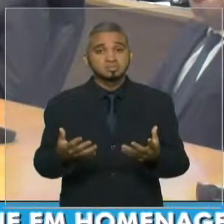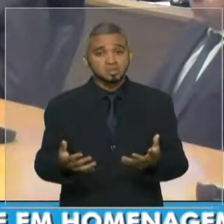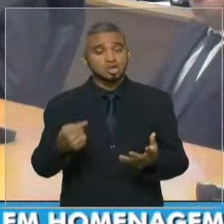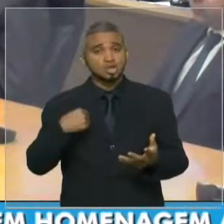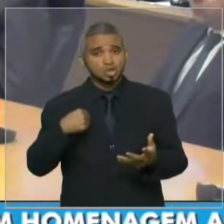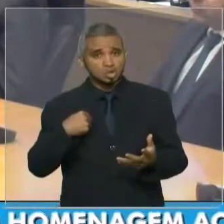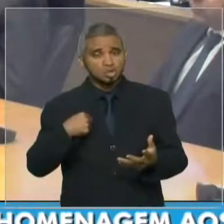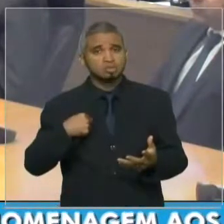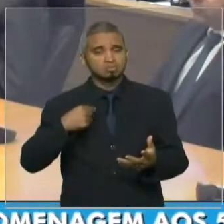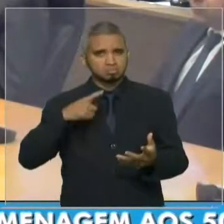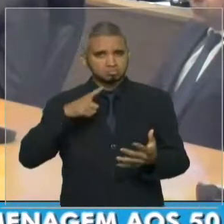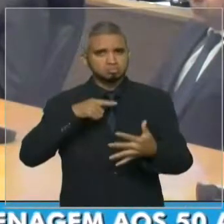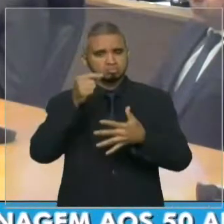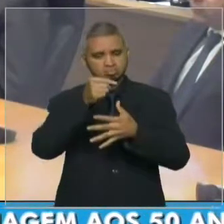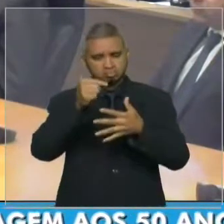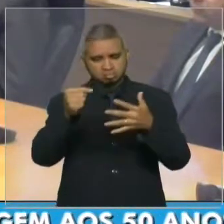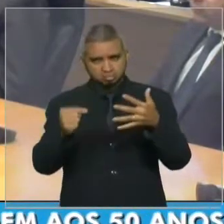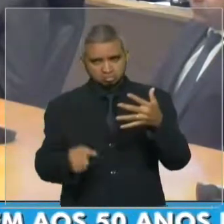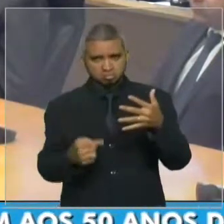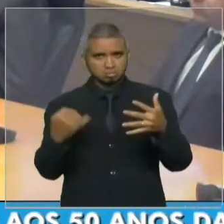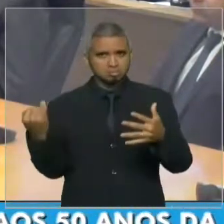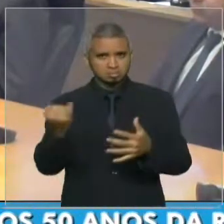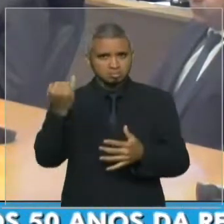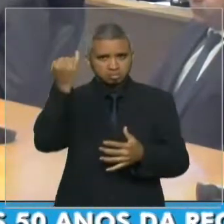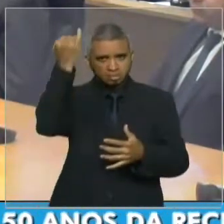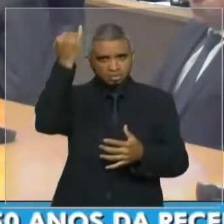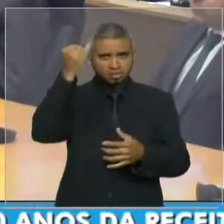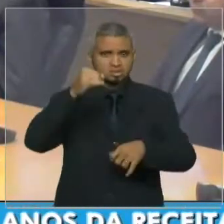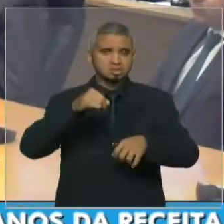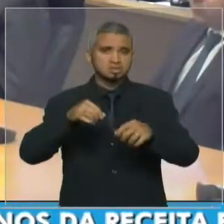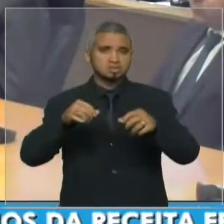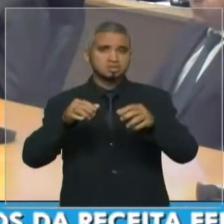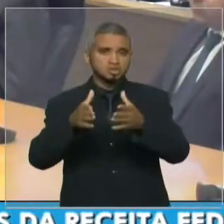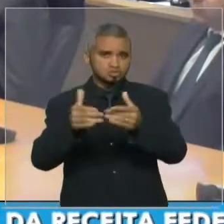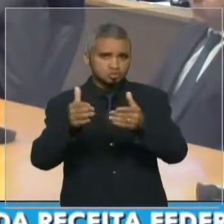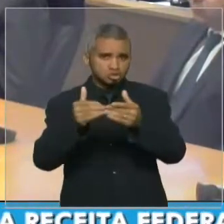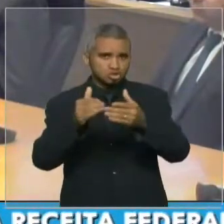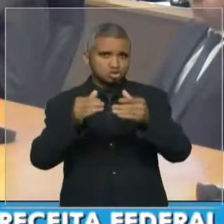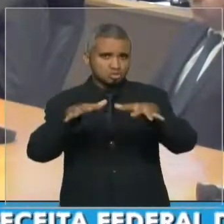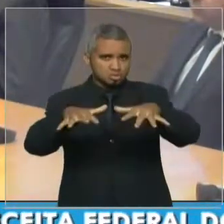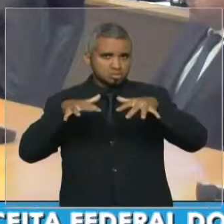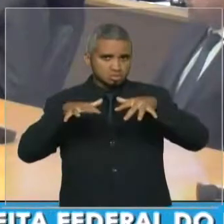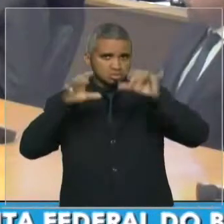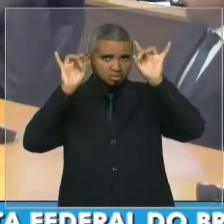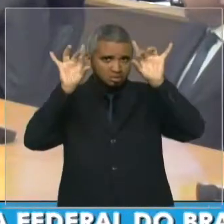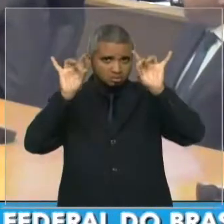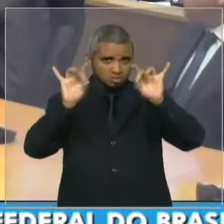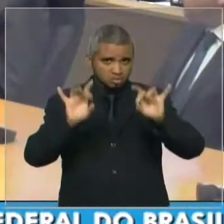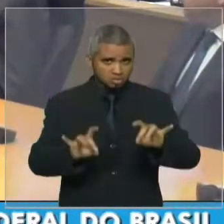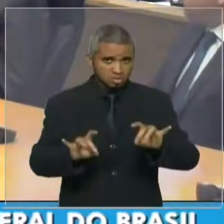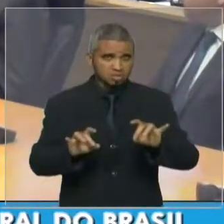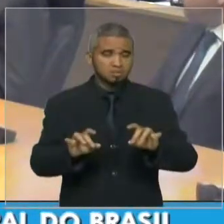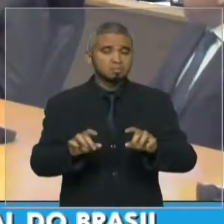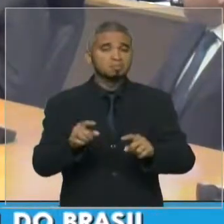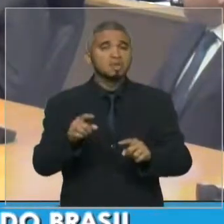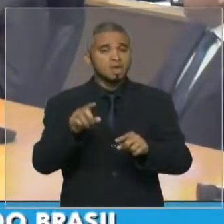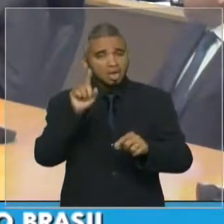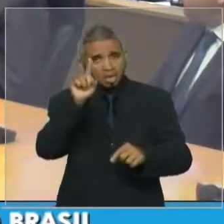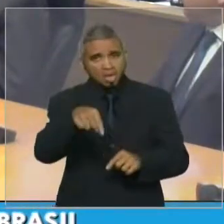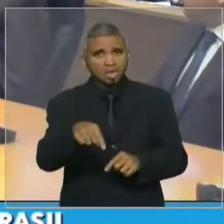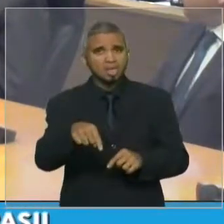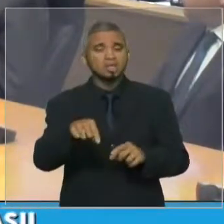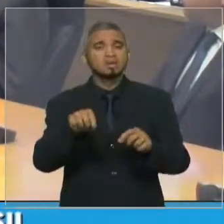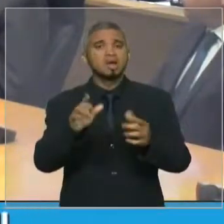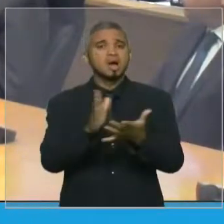óbvias, a importância de fazer esta sessão solene aqui é também para quebrar determinados